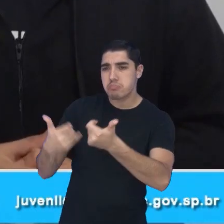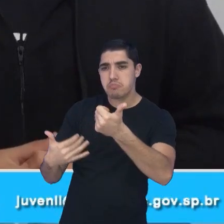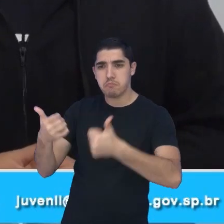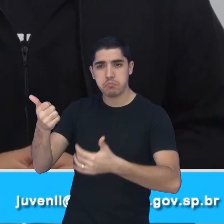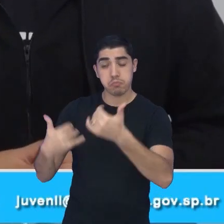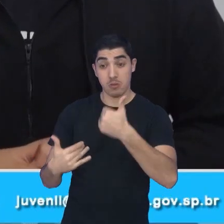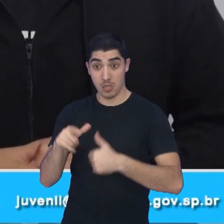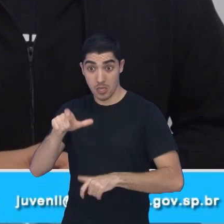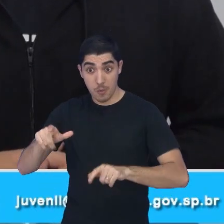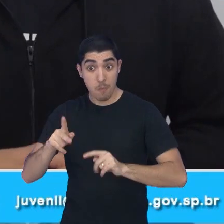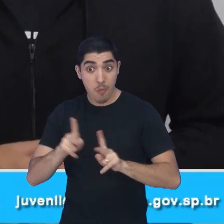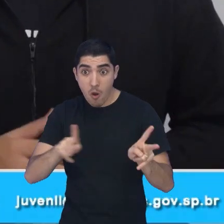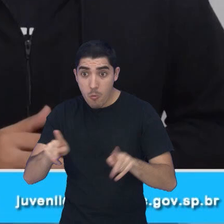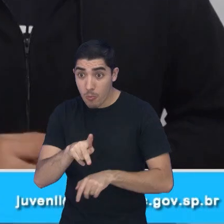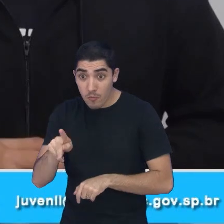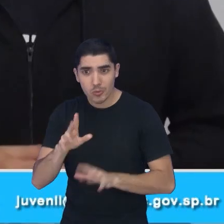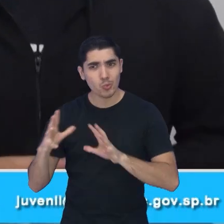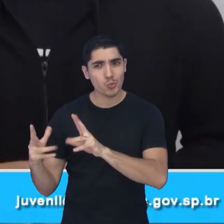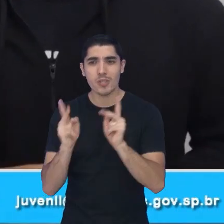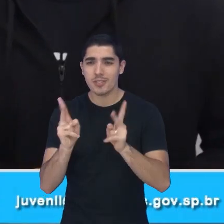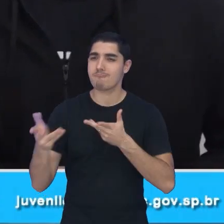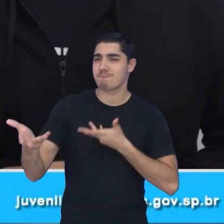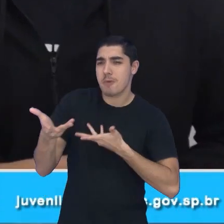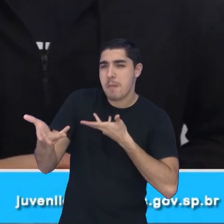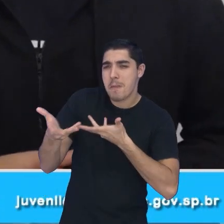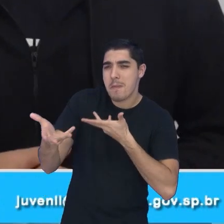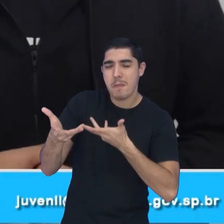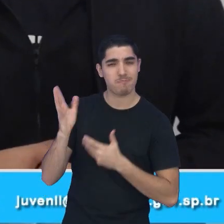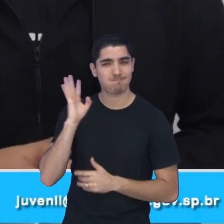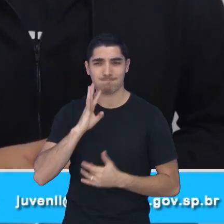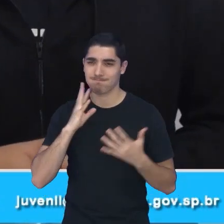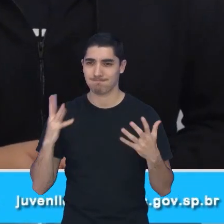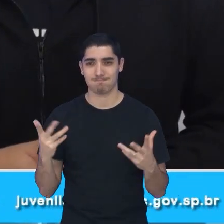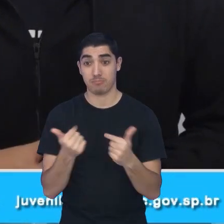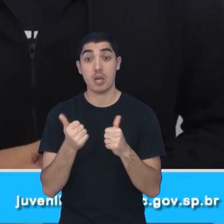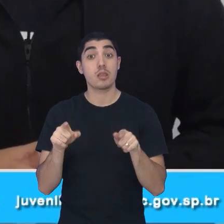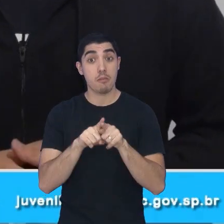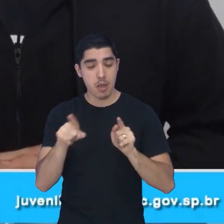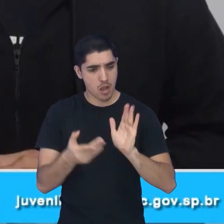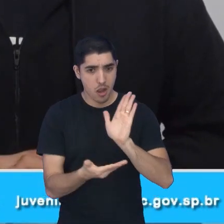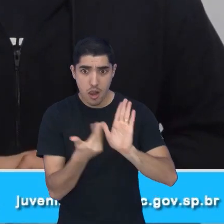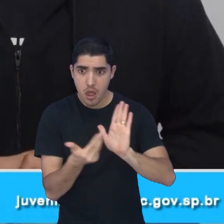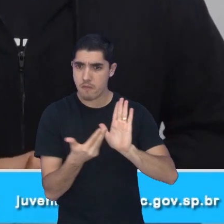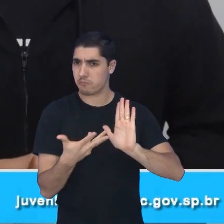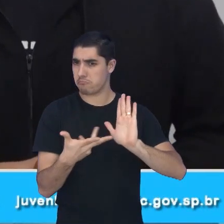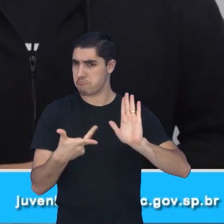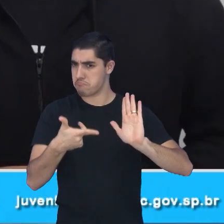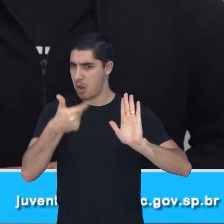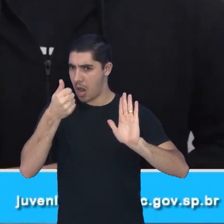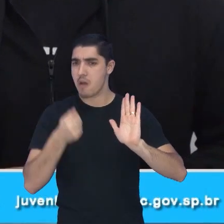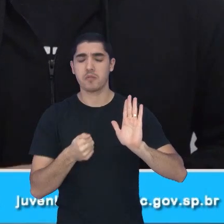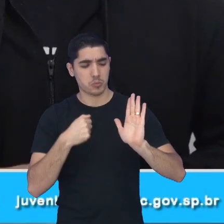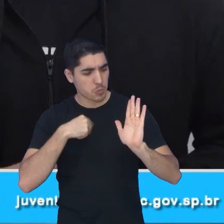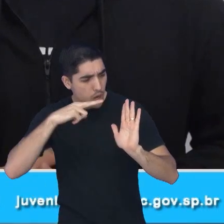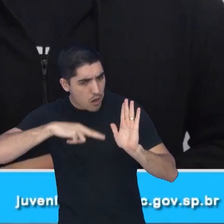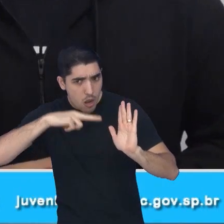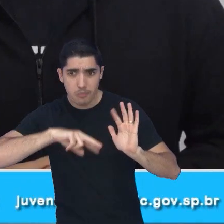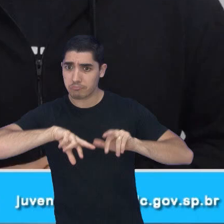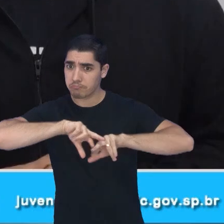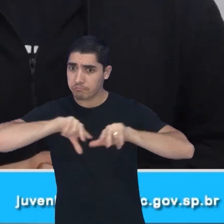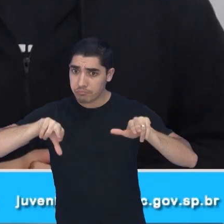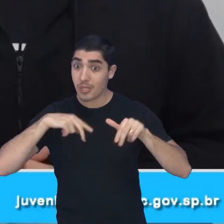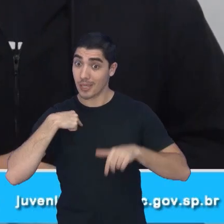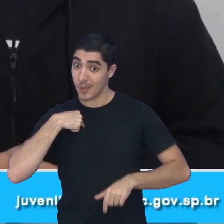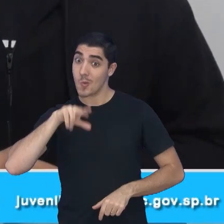muito interativas. Nossa biblioteca, ela conta com um acervo muito grande de livros e obras raras, que eu mesmo utilizo